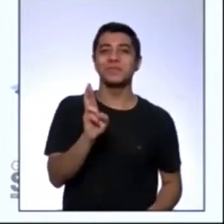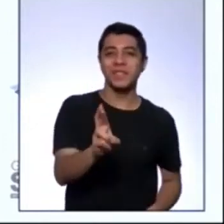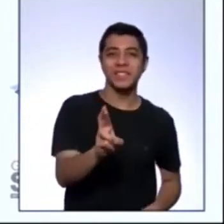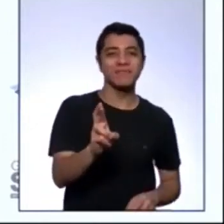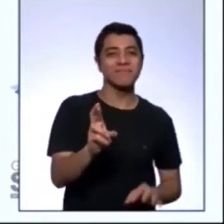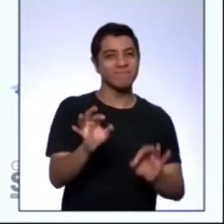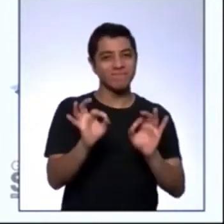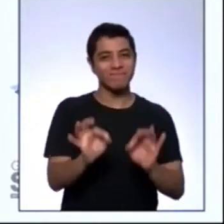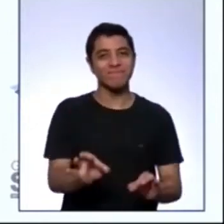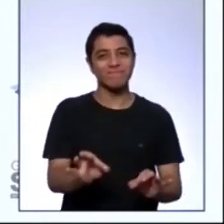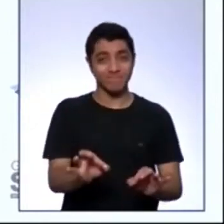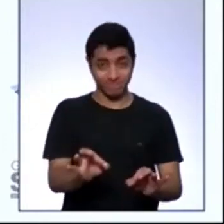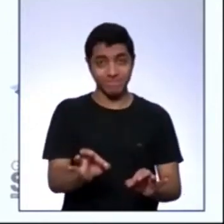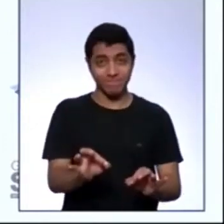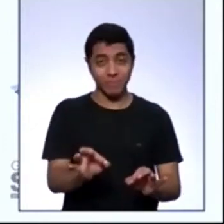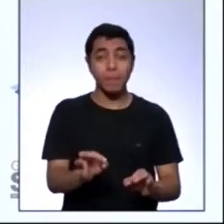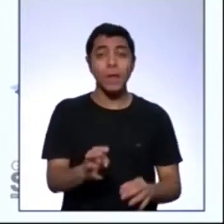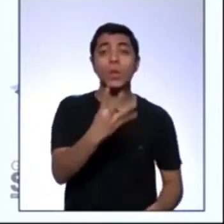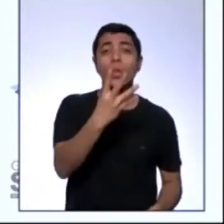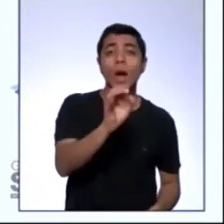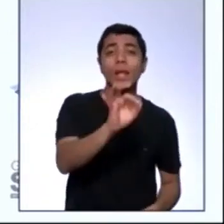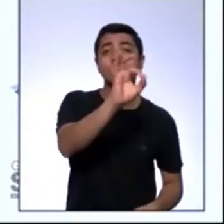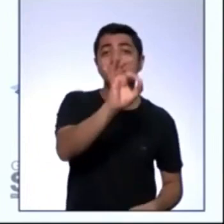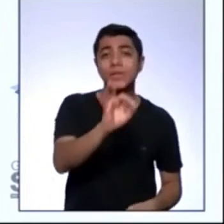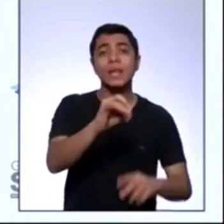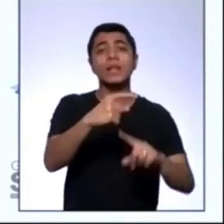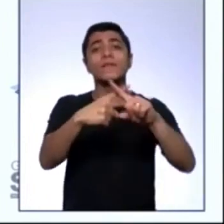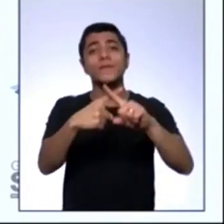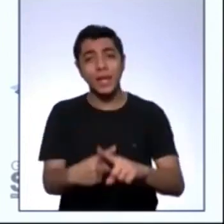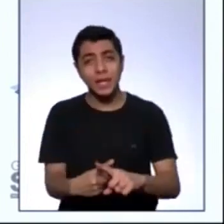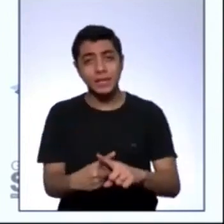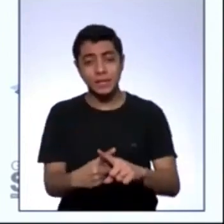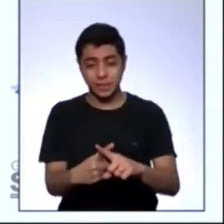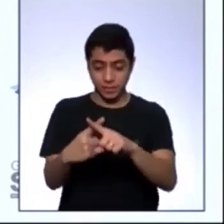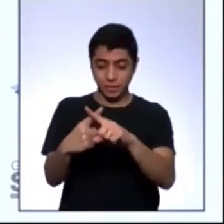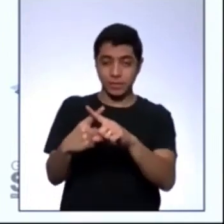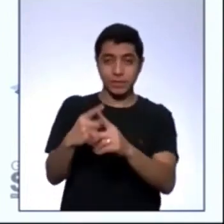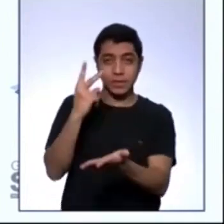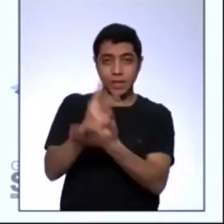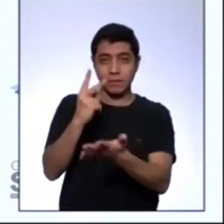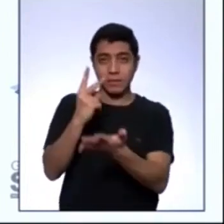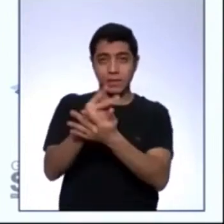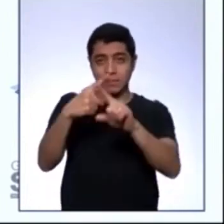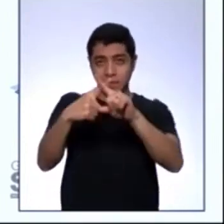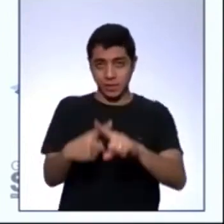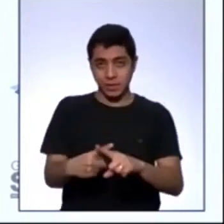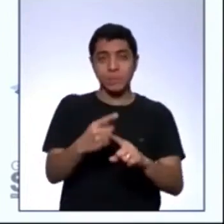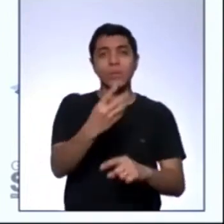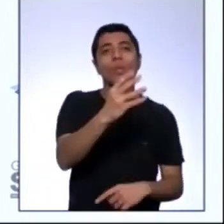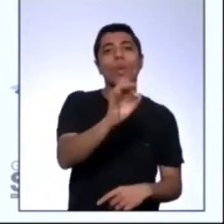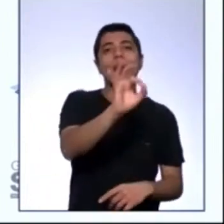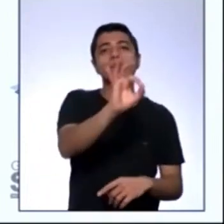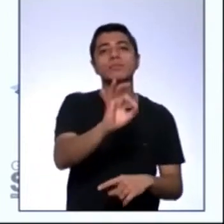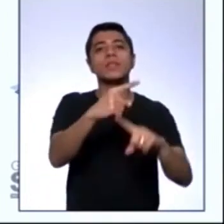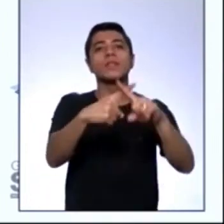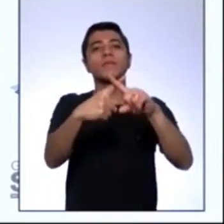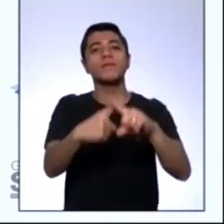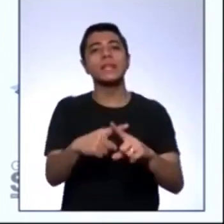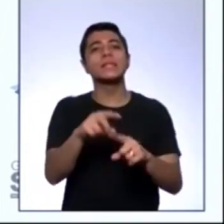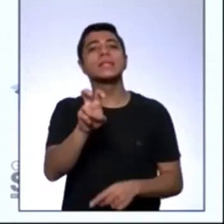resposta quarenta por cento vezes sempre vezes vezes 5 =